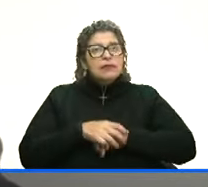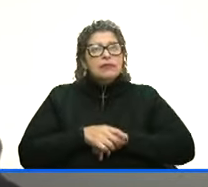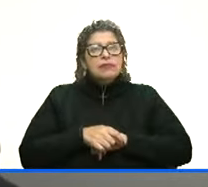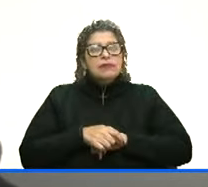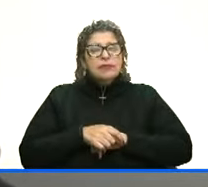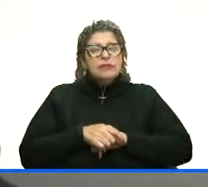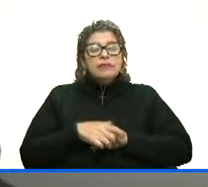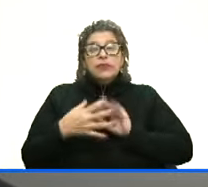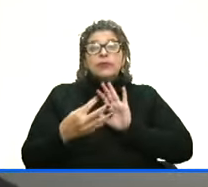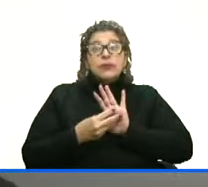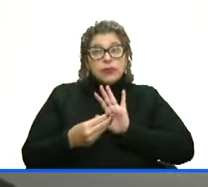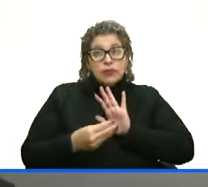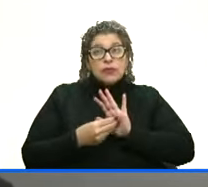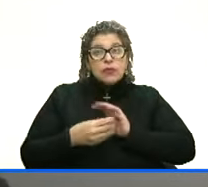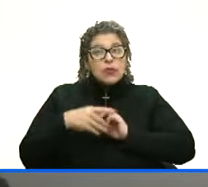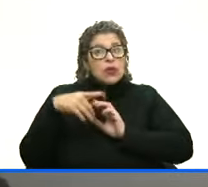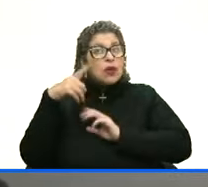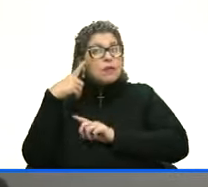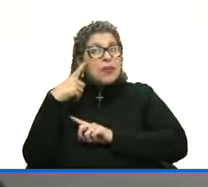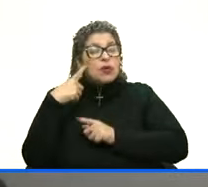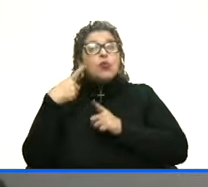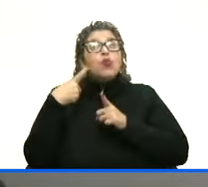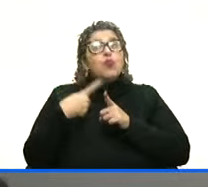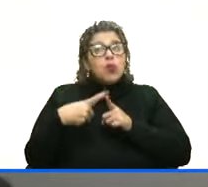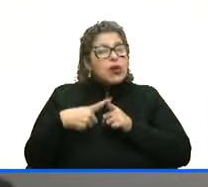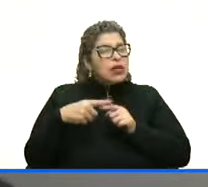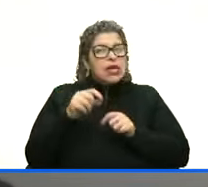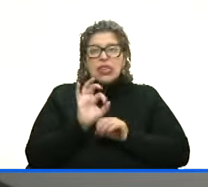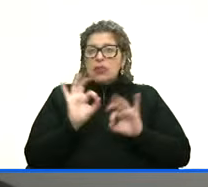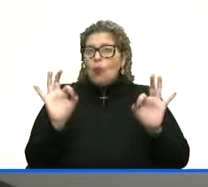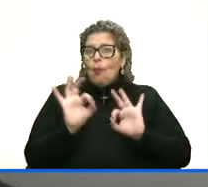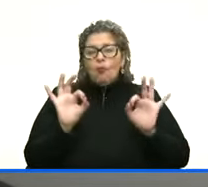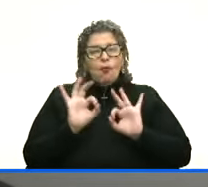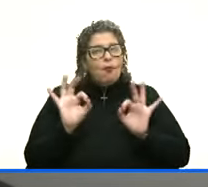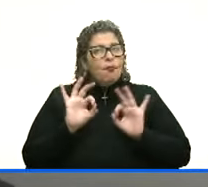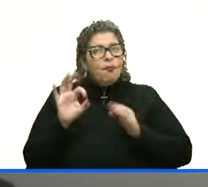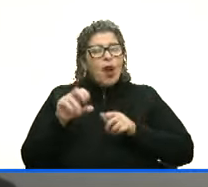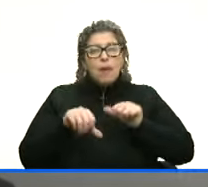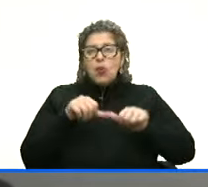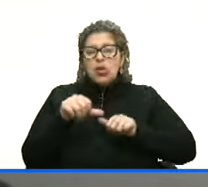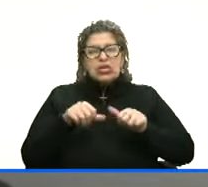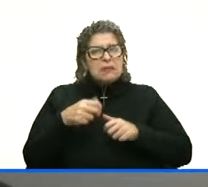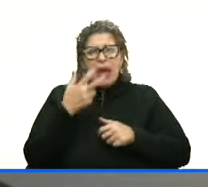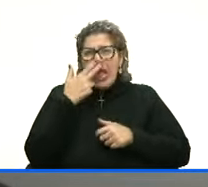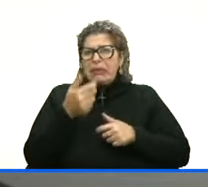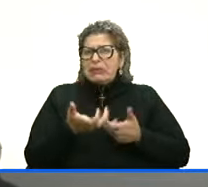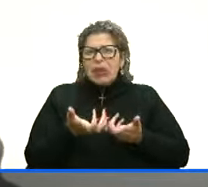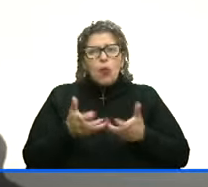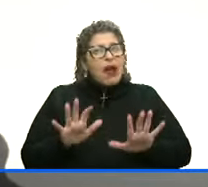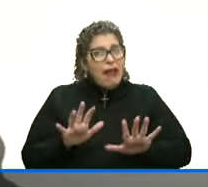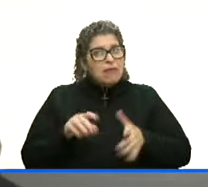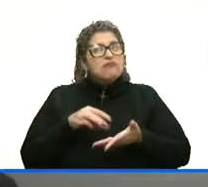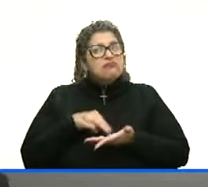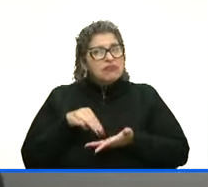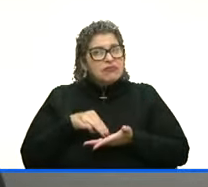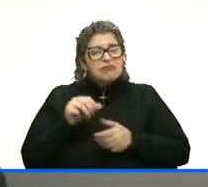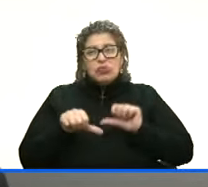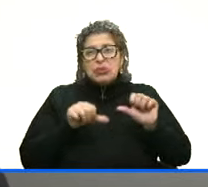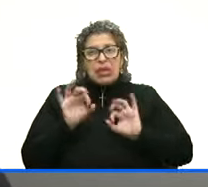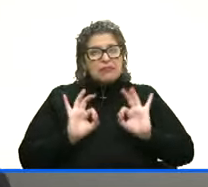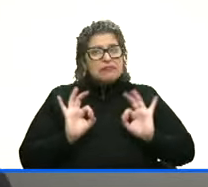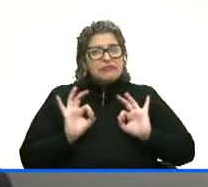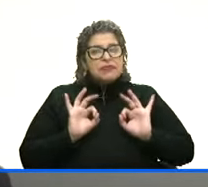dou exemplo do que eu acho que por que não está mudando e nem tem intenção de mudar. É uma